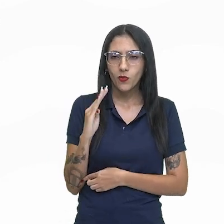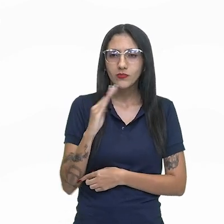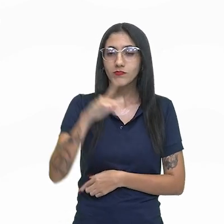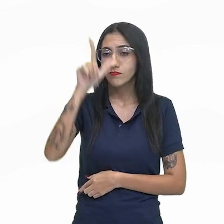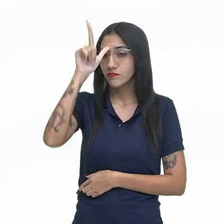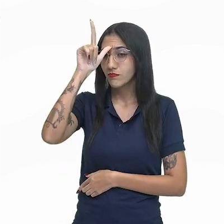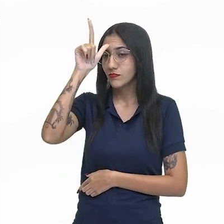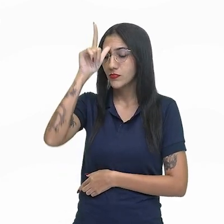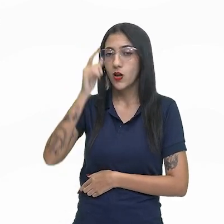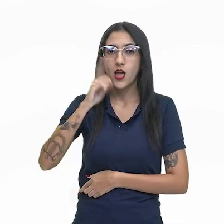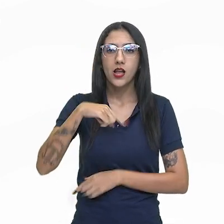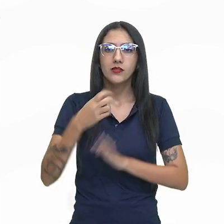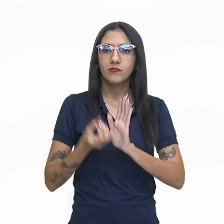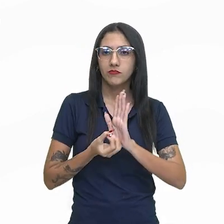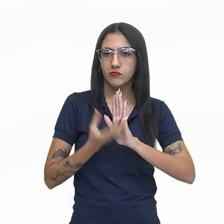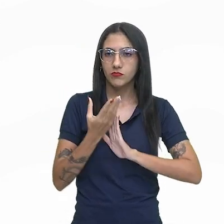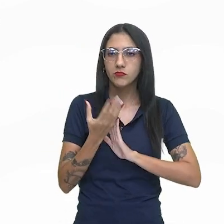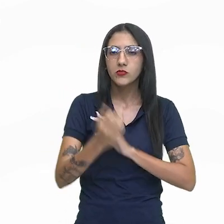que criou em